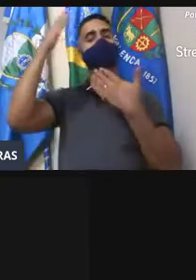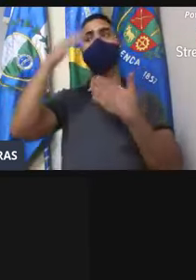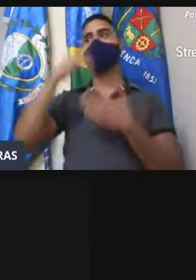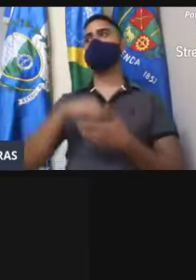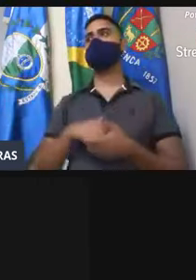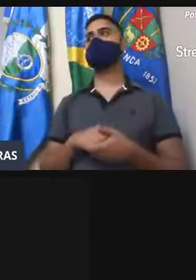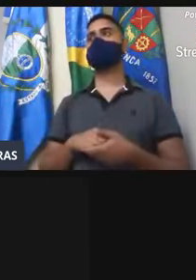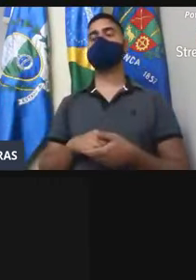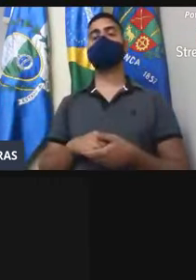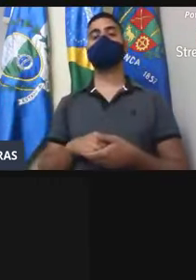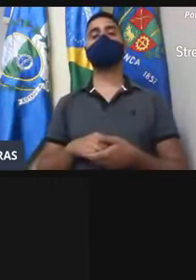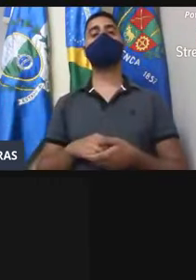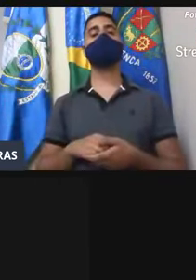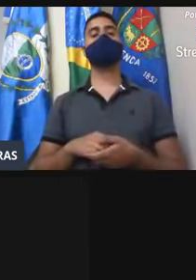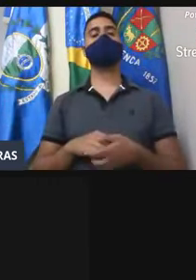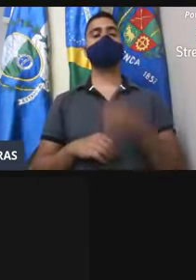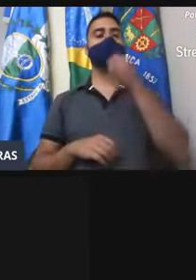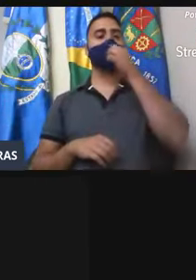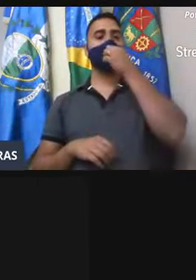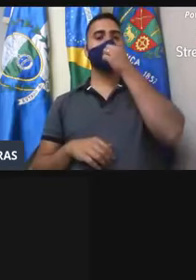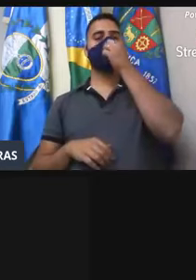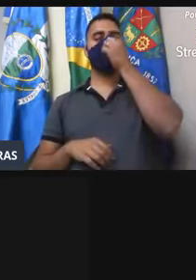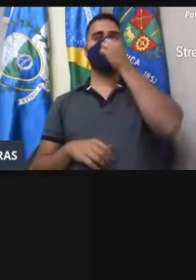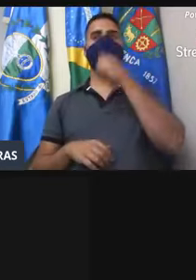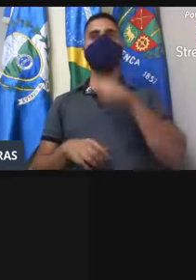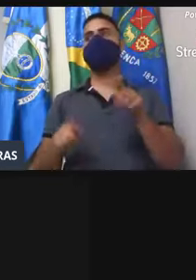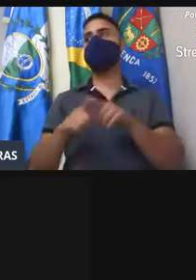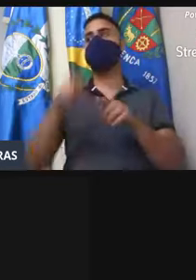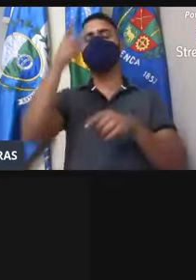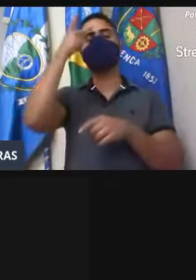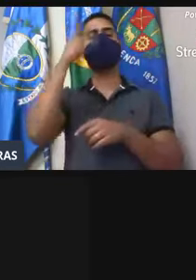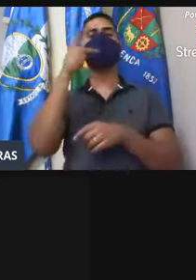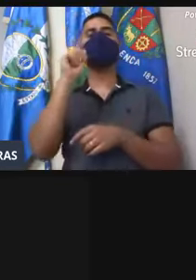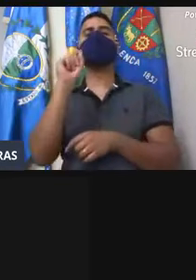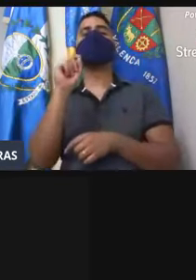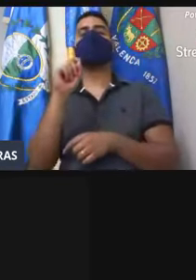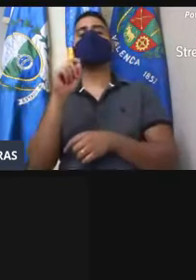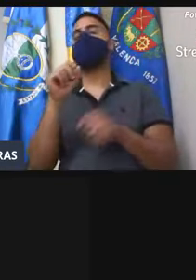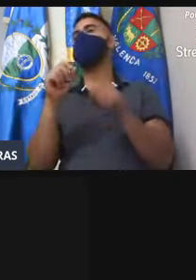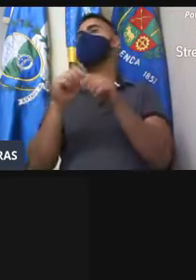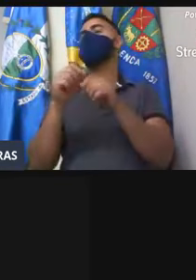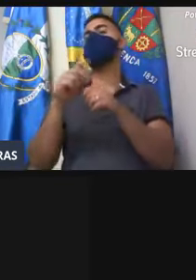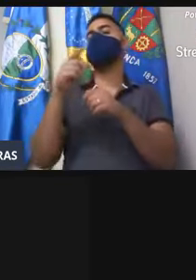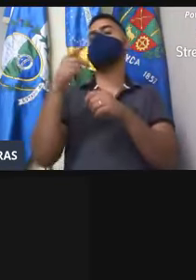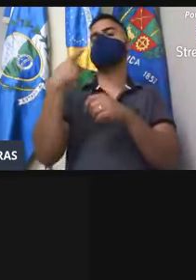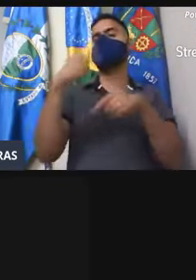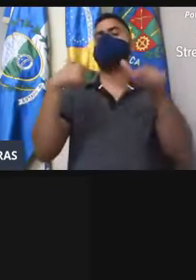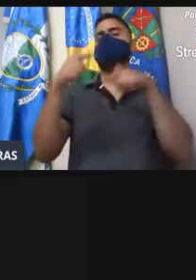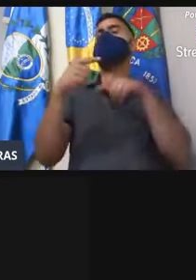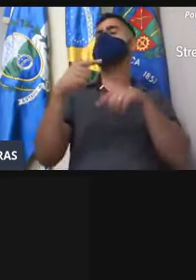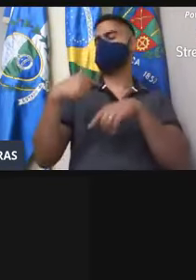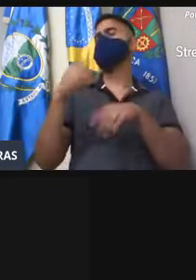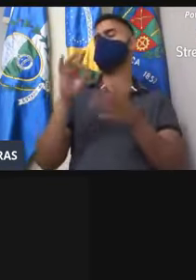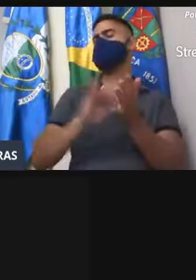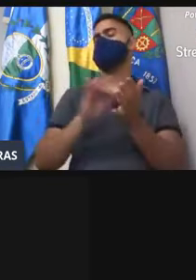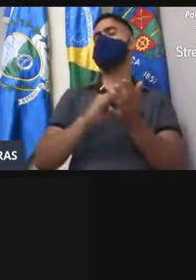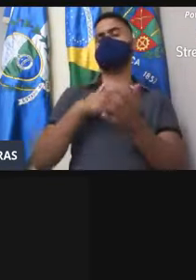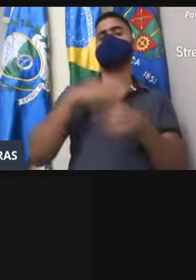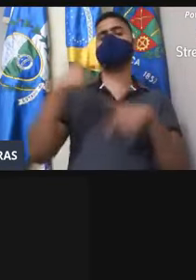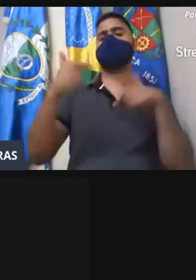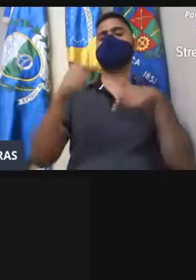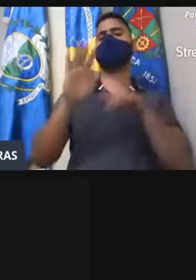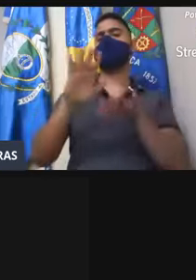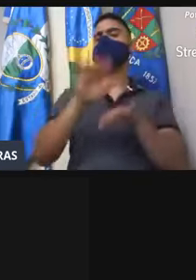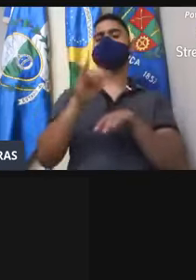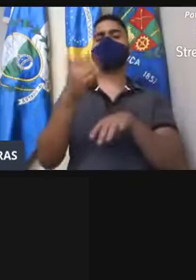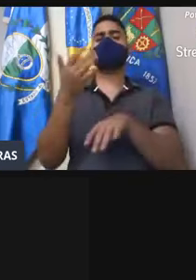e muita gente vai falar que não faz mais nada que obrigação, eu concordo com isso, mas se ninguém